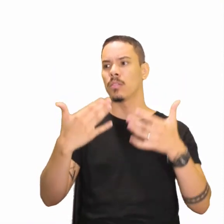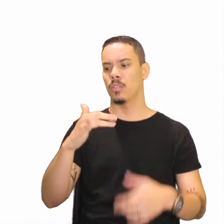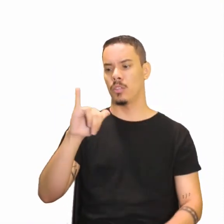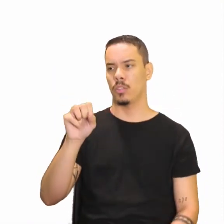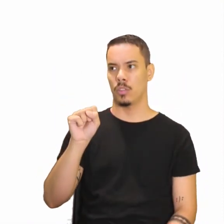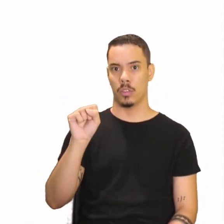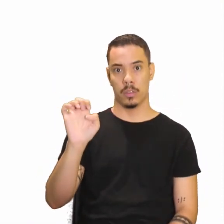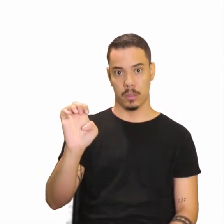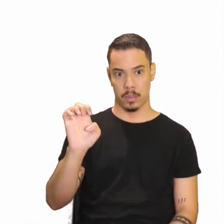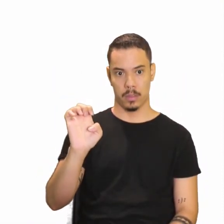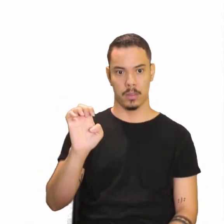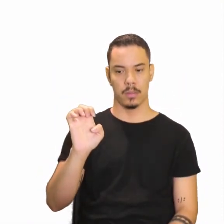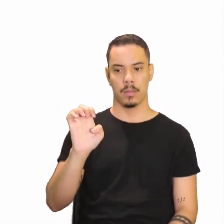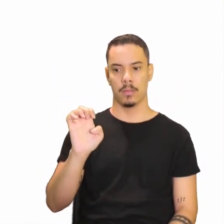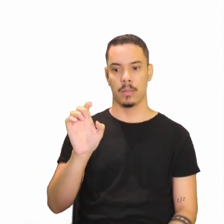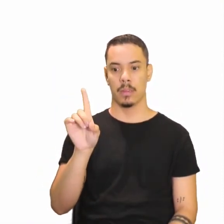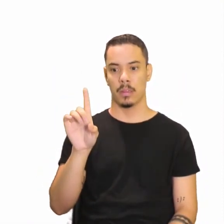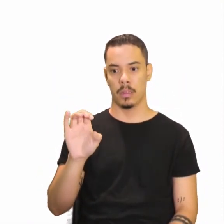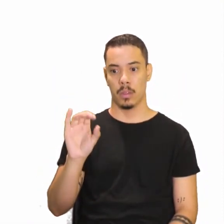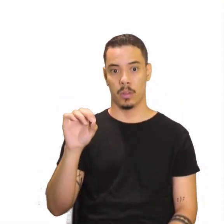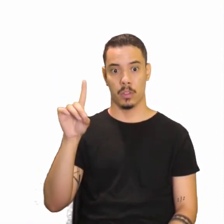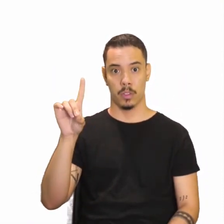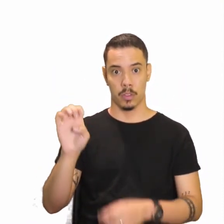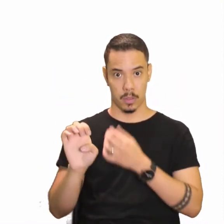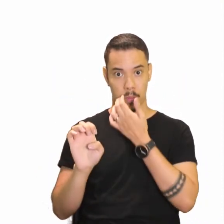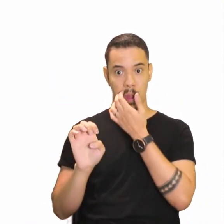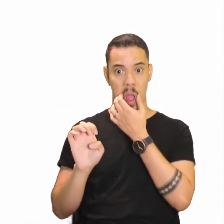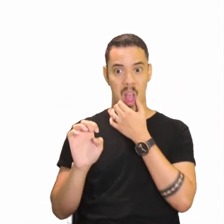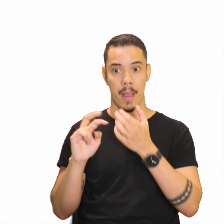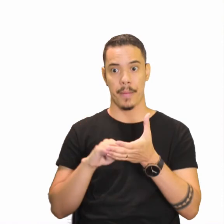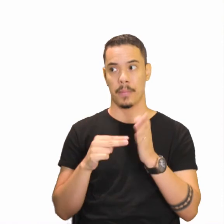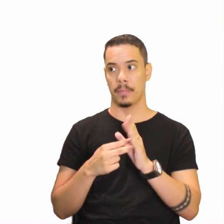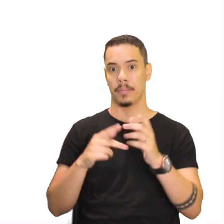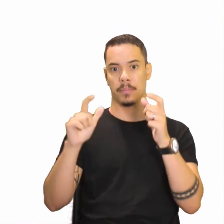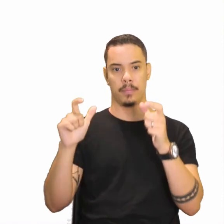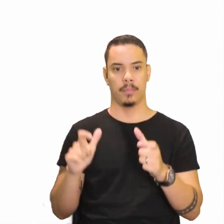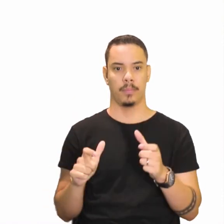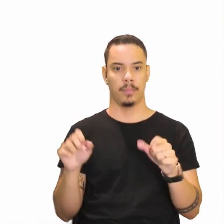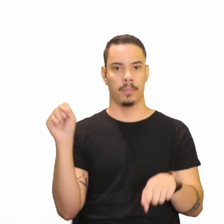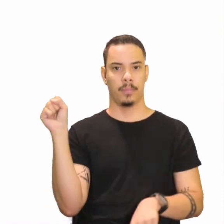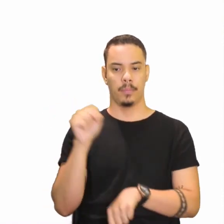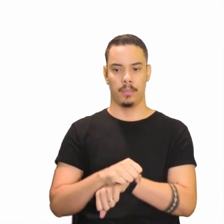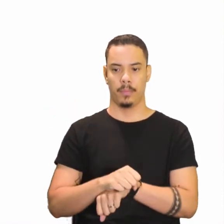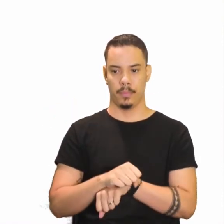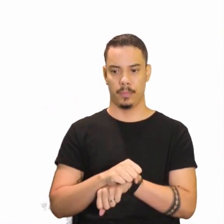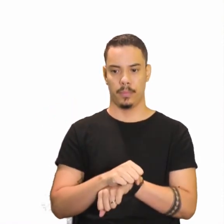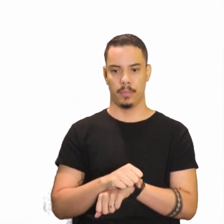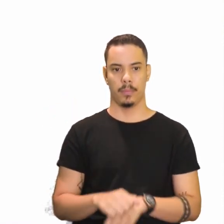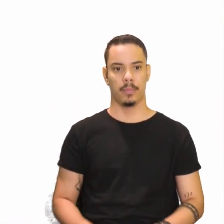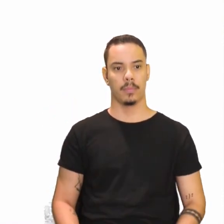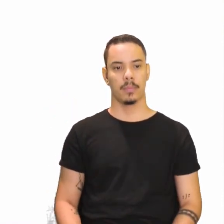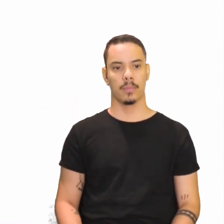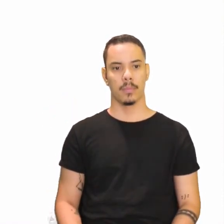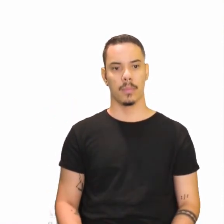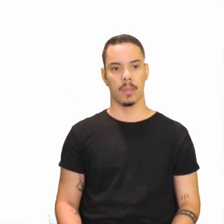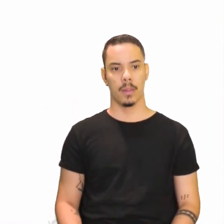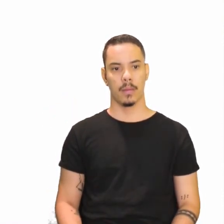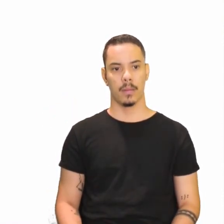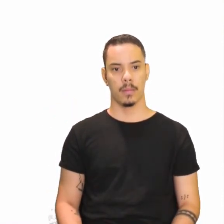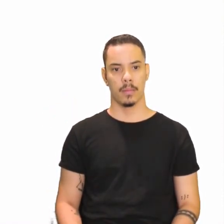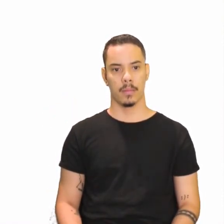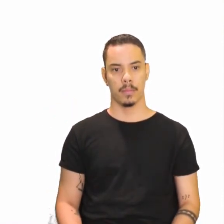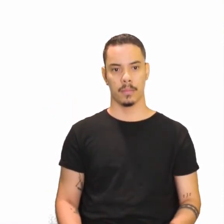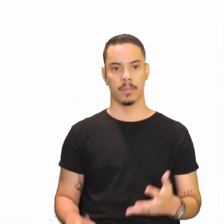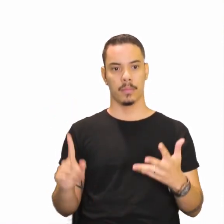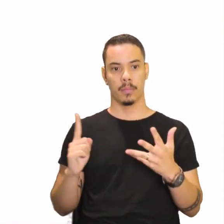Olha só, de onde? Ó, local, ele está no local parado, né? E na segunda,